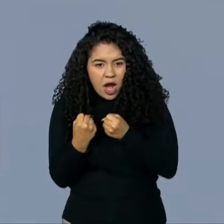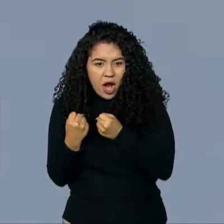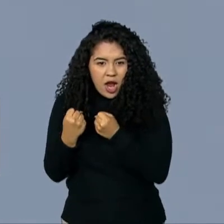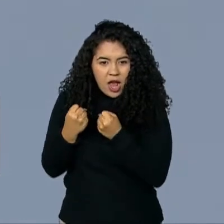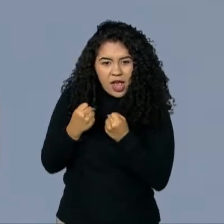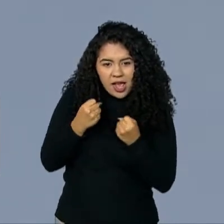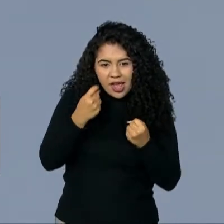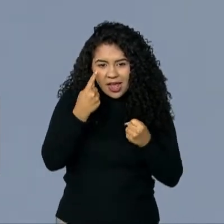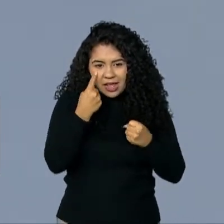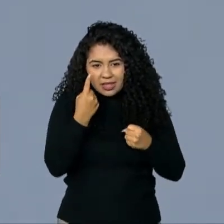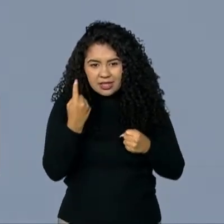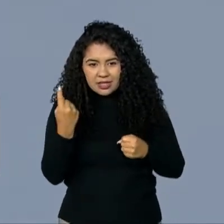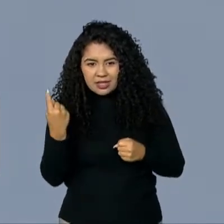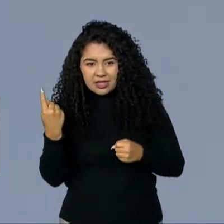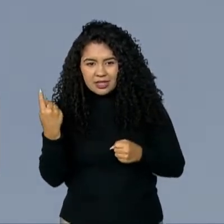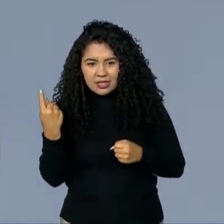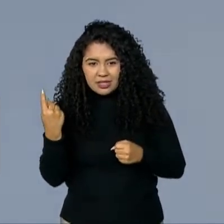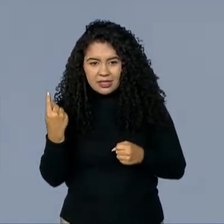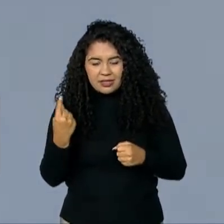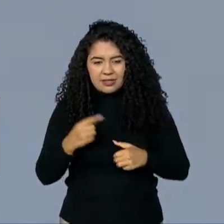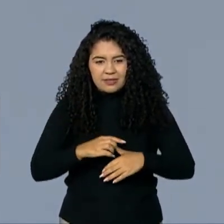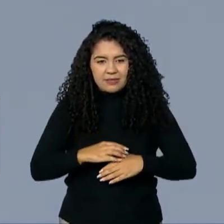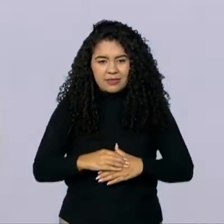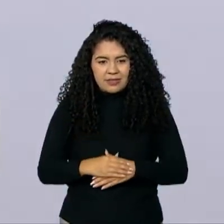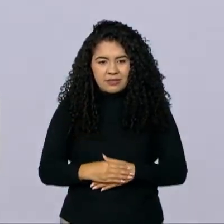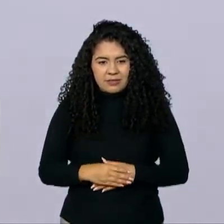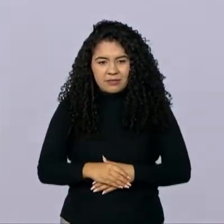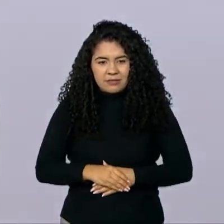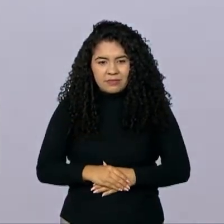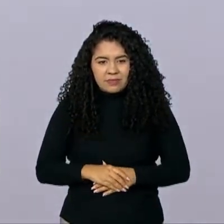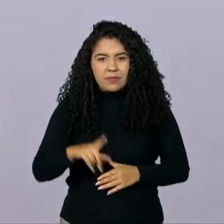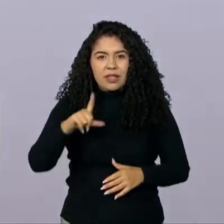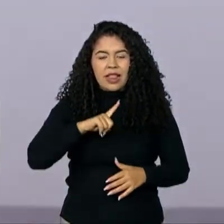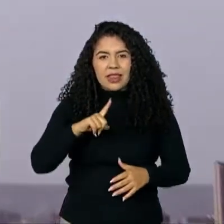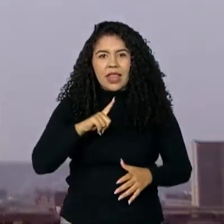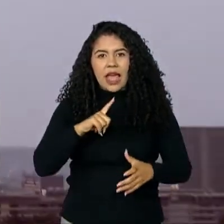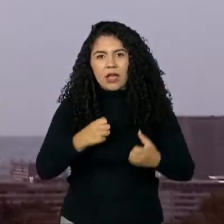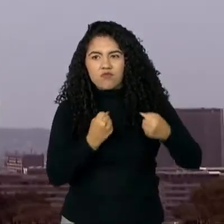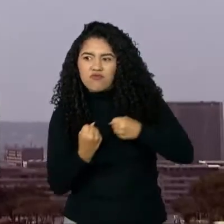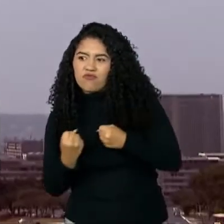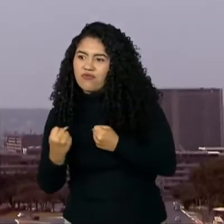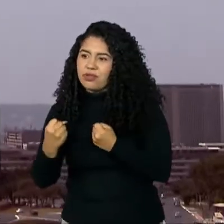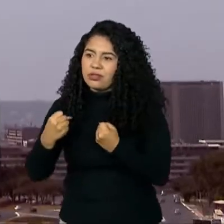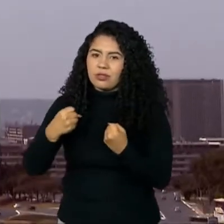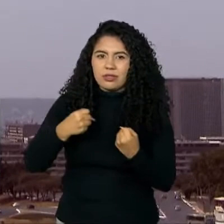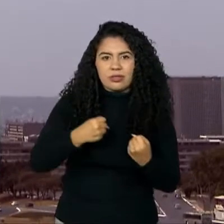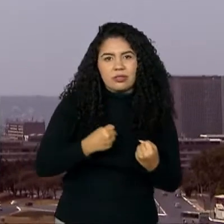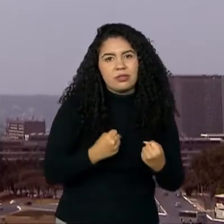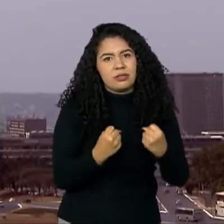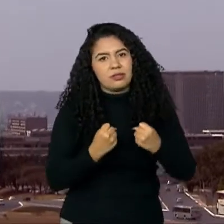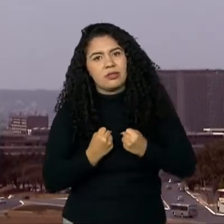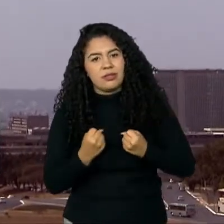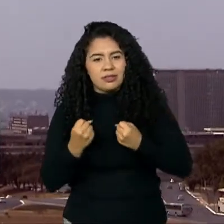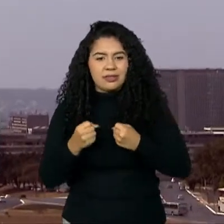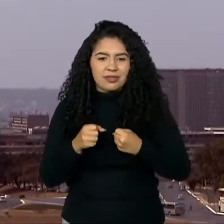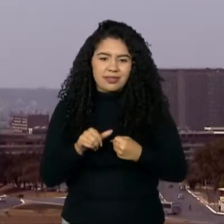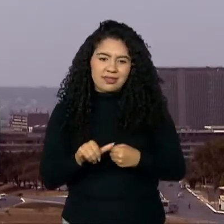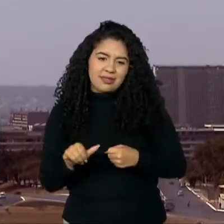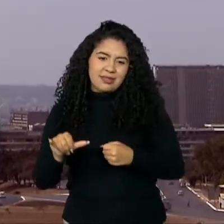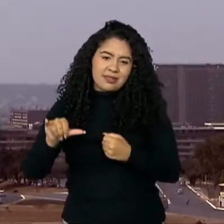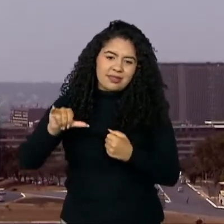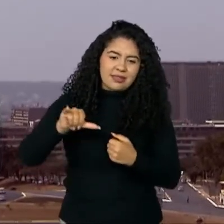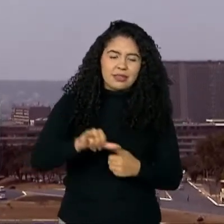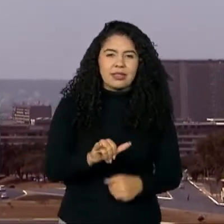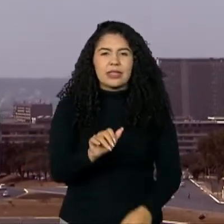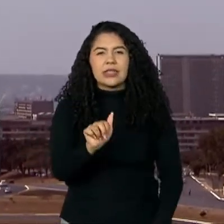Ele tem as manobras, né? Vai ter um resumo das manobras aqui, em torno de